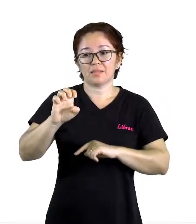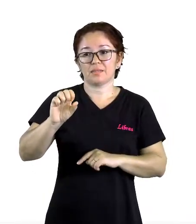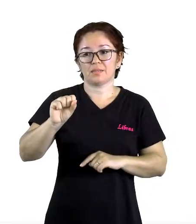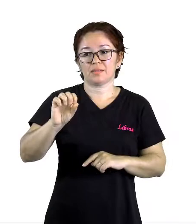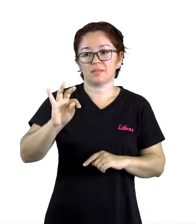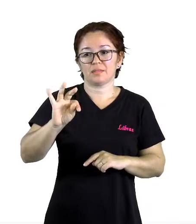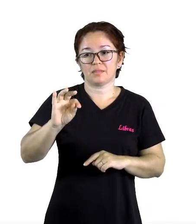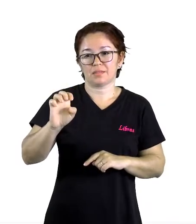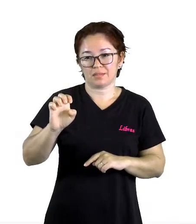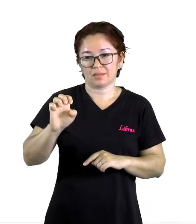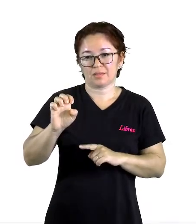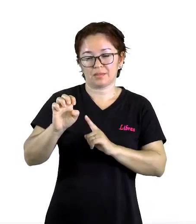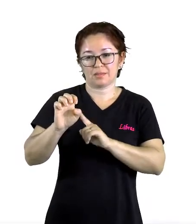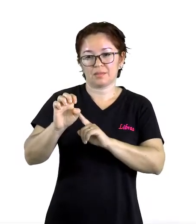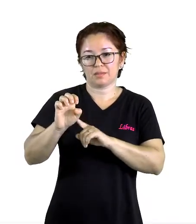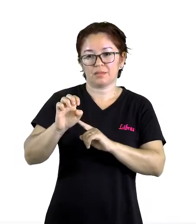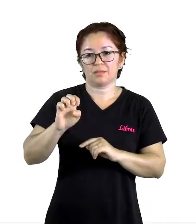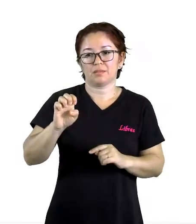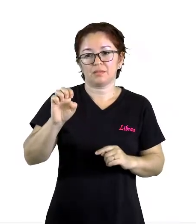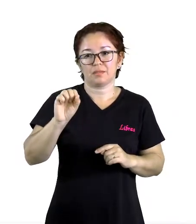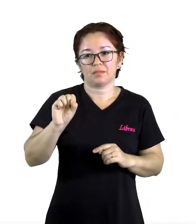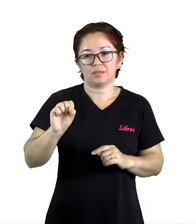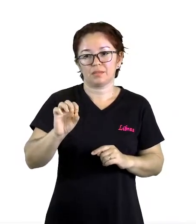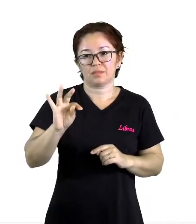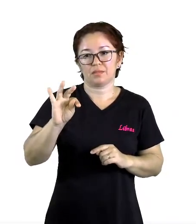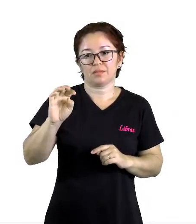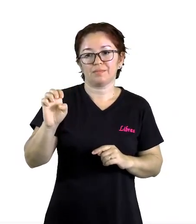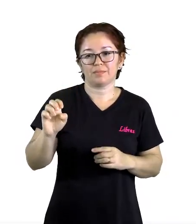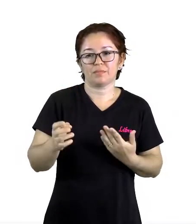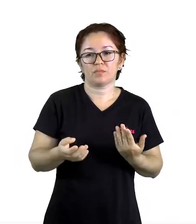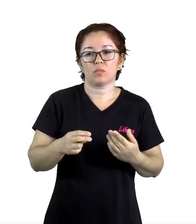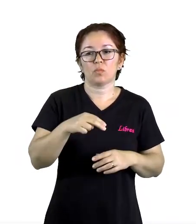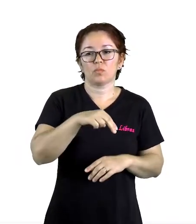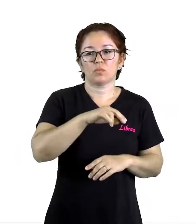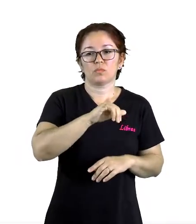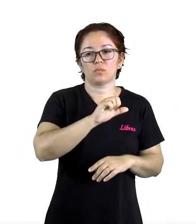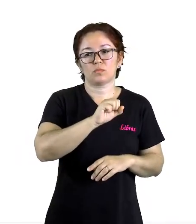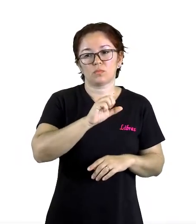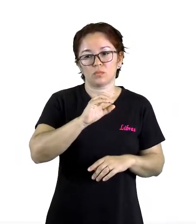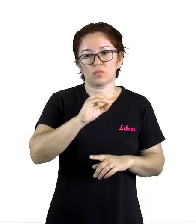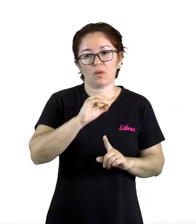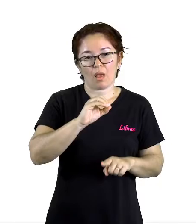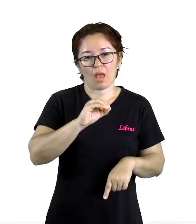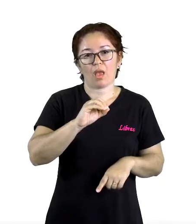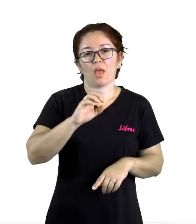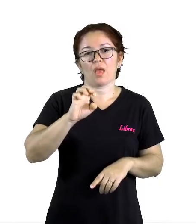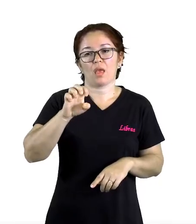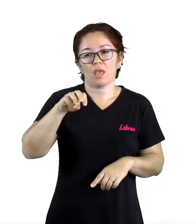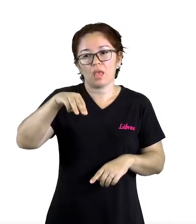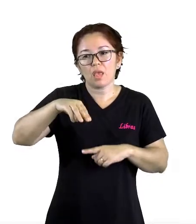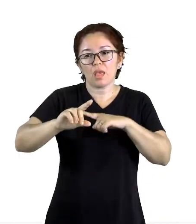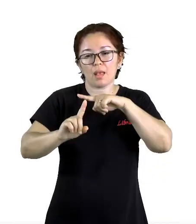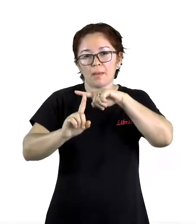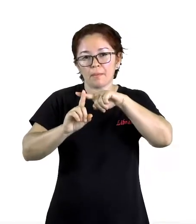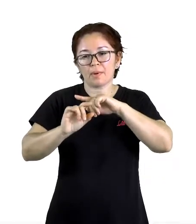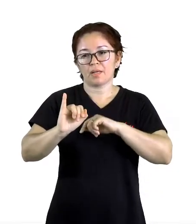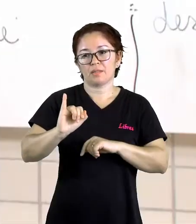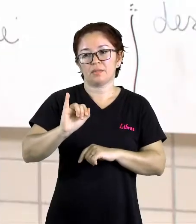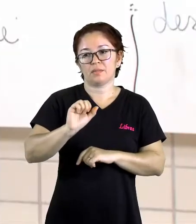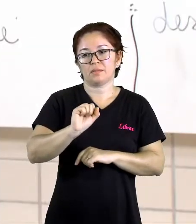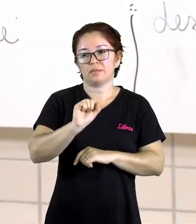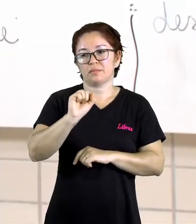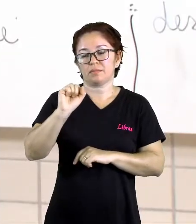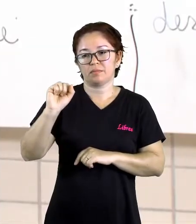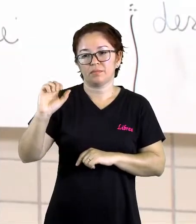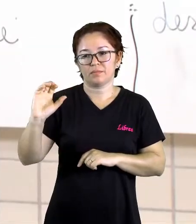o pronome este. Nisso, em mais o pronome isso.